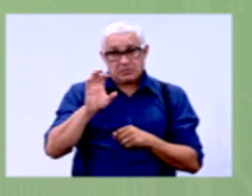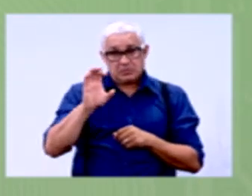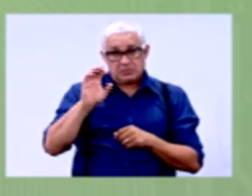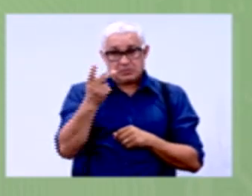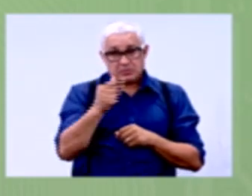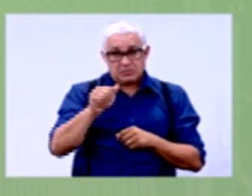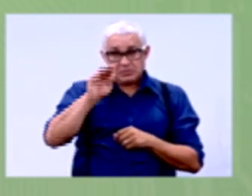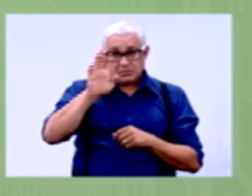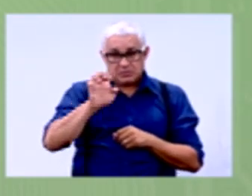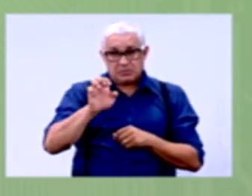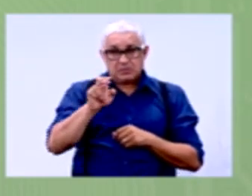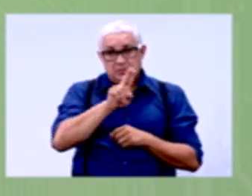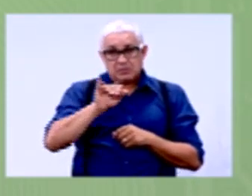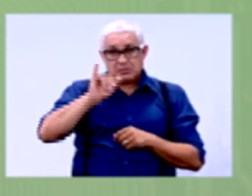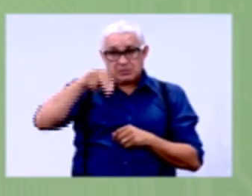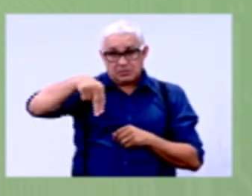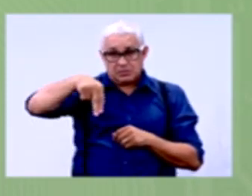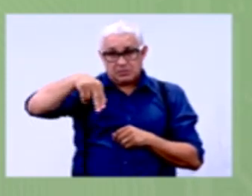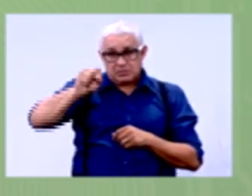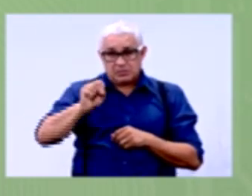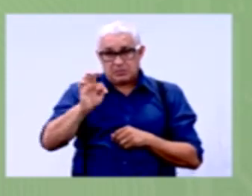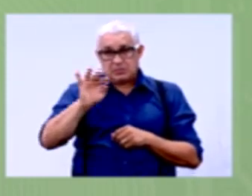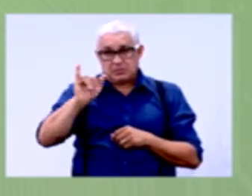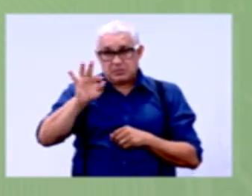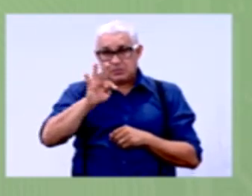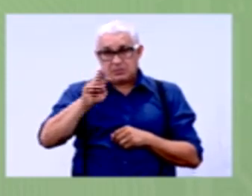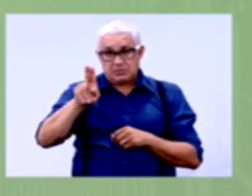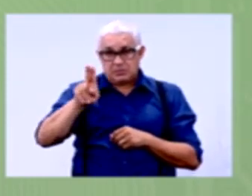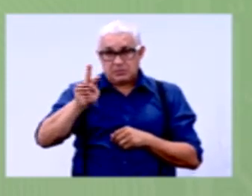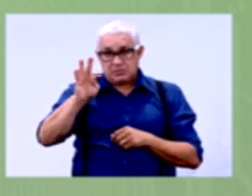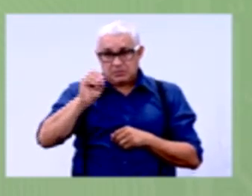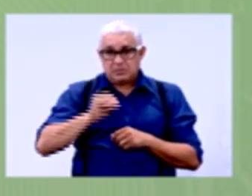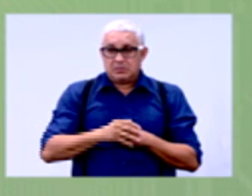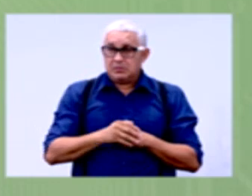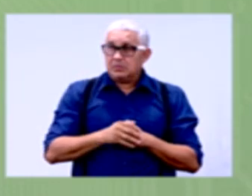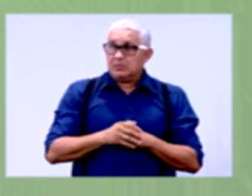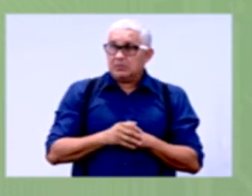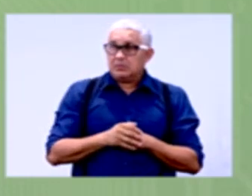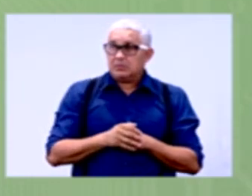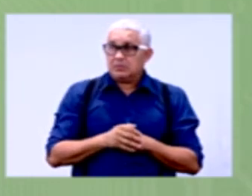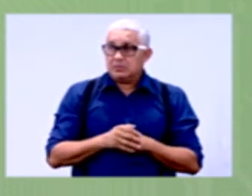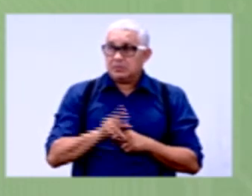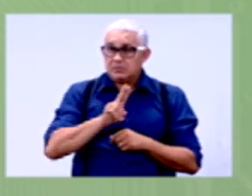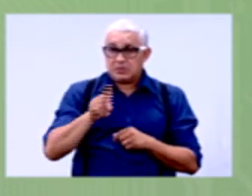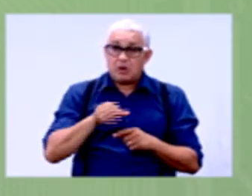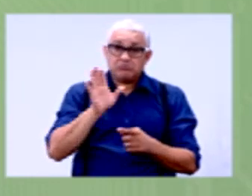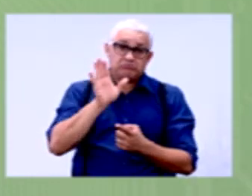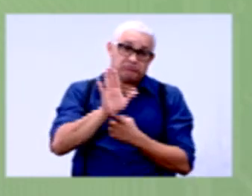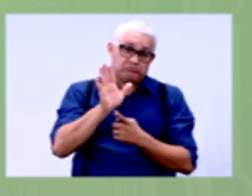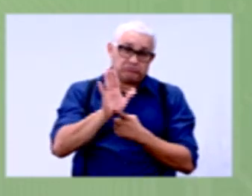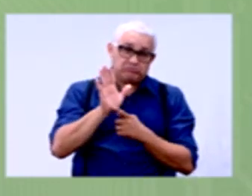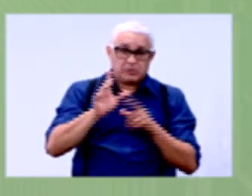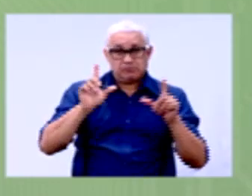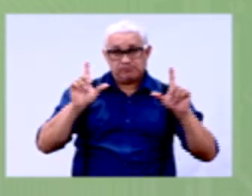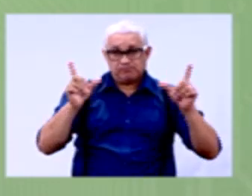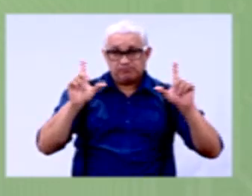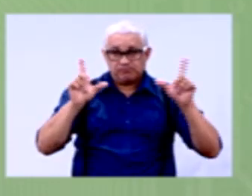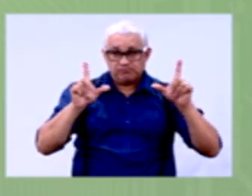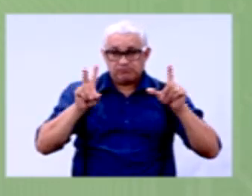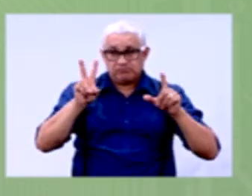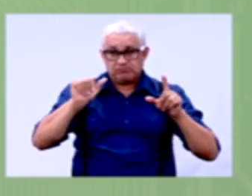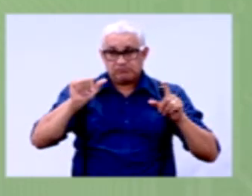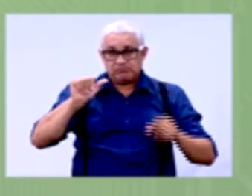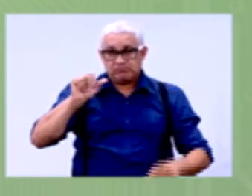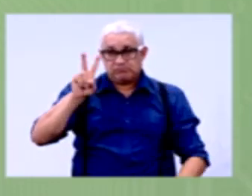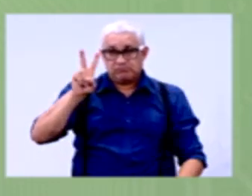é nome instituto. Então, local storage.nome instituto, que é essa chave, ele mostra na tela esse valor